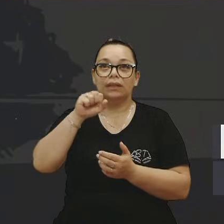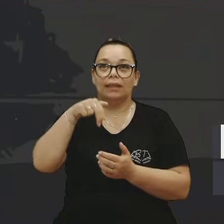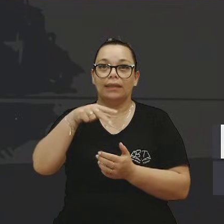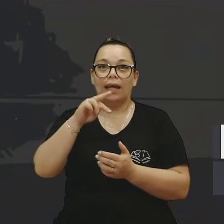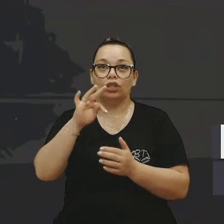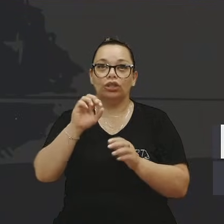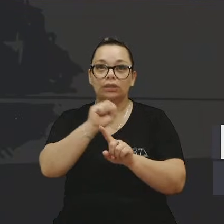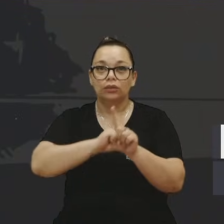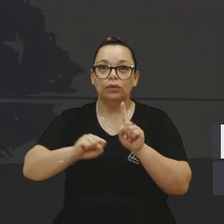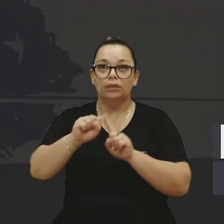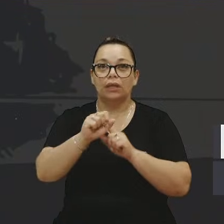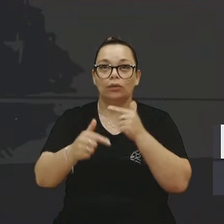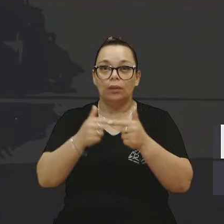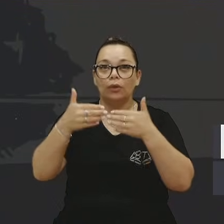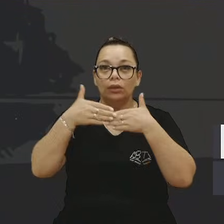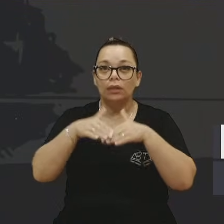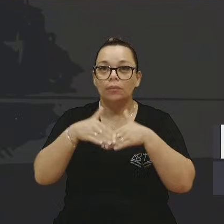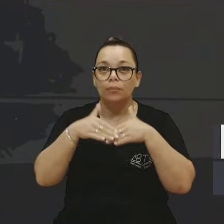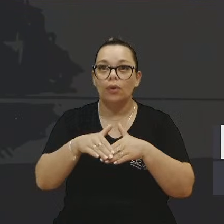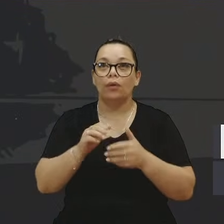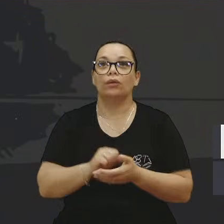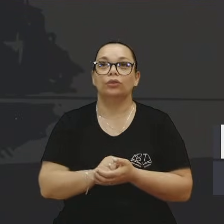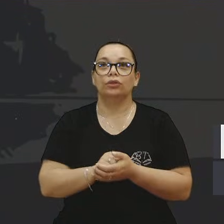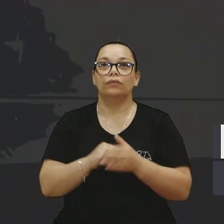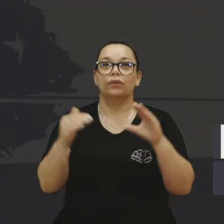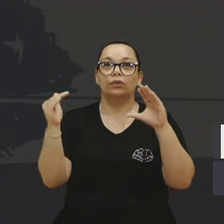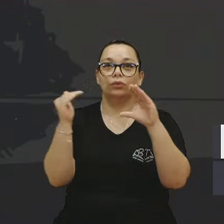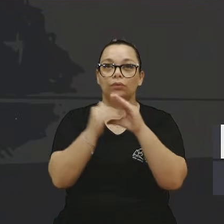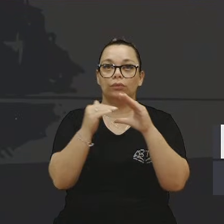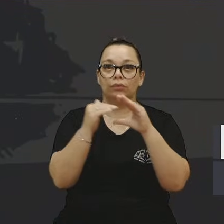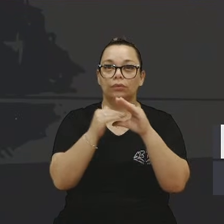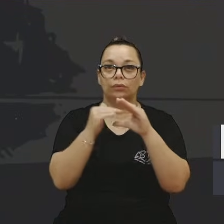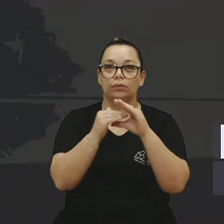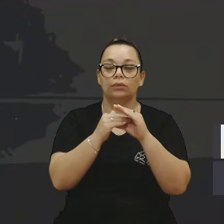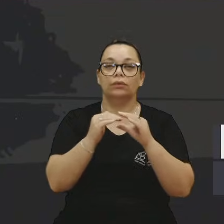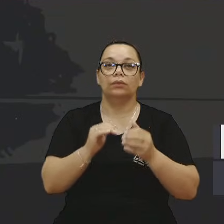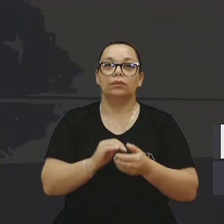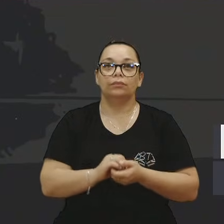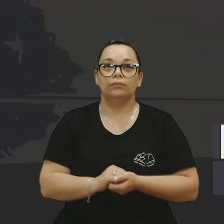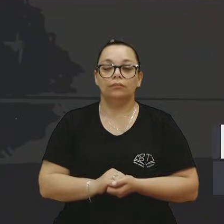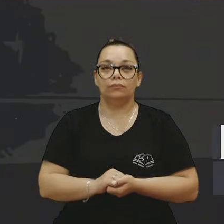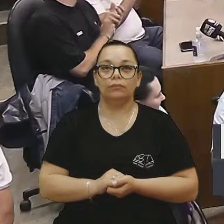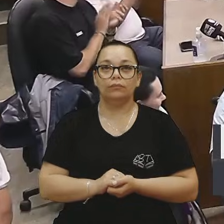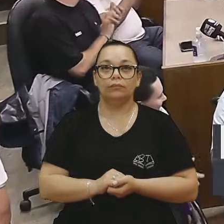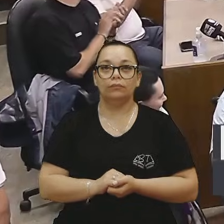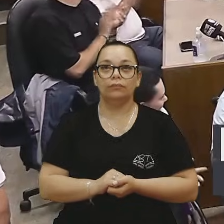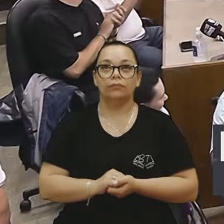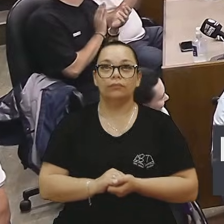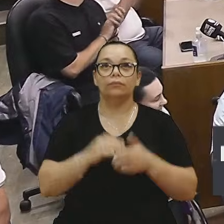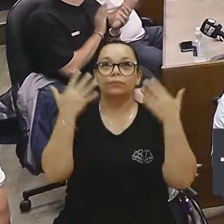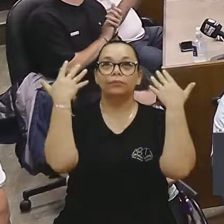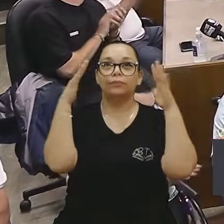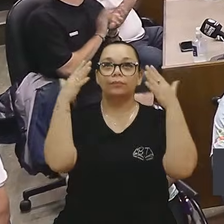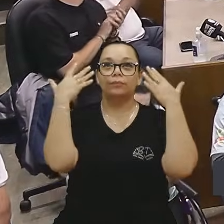Social do Transporte e Világio Caxias.